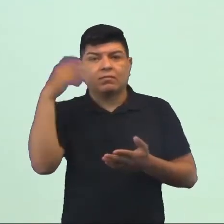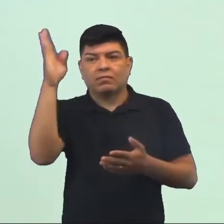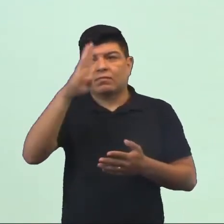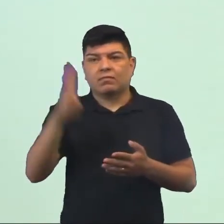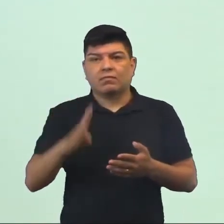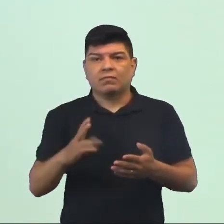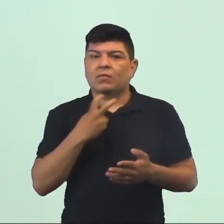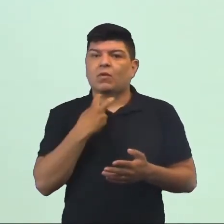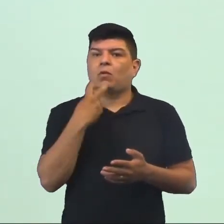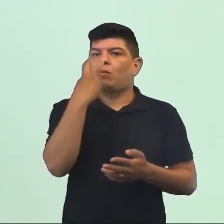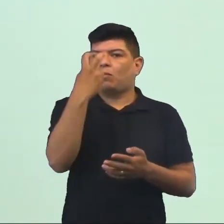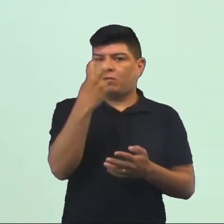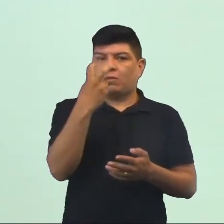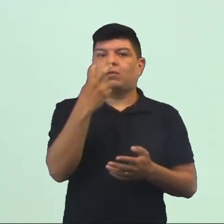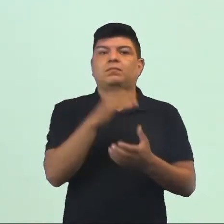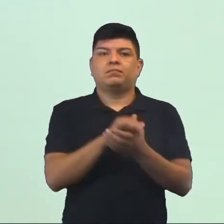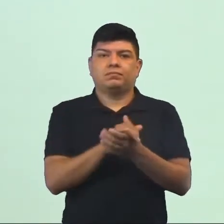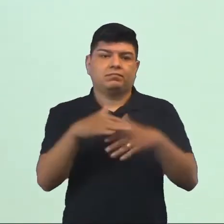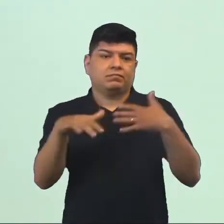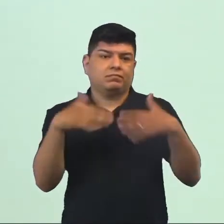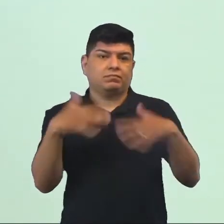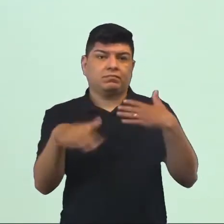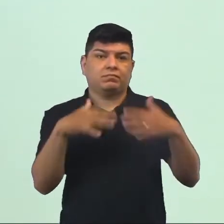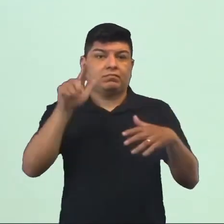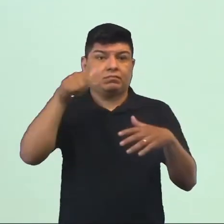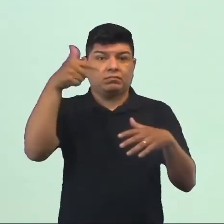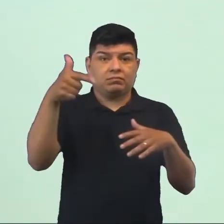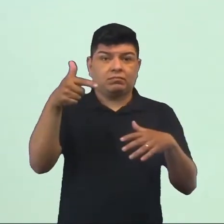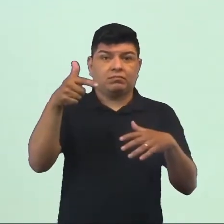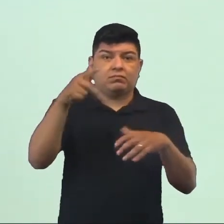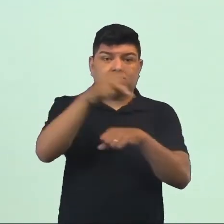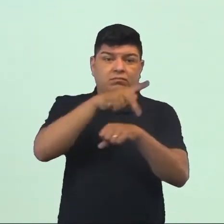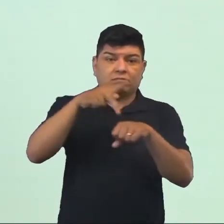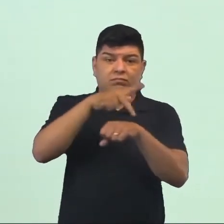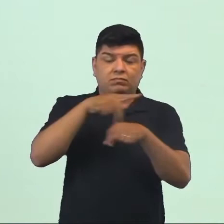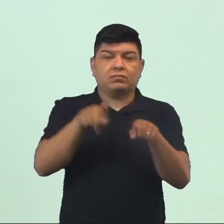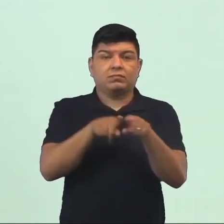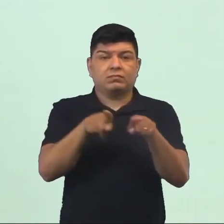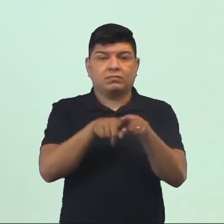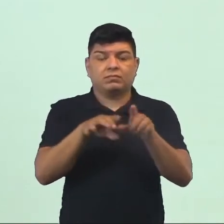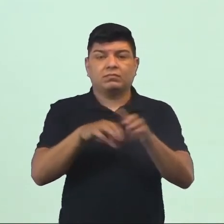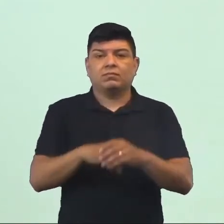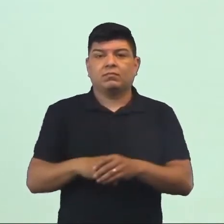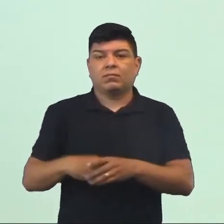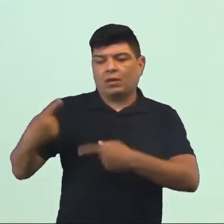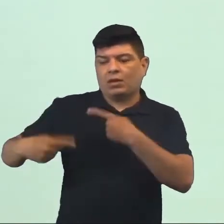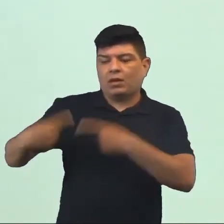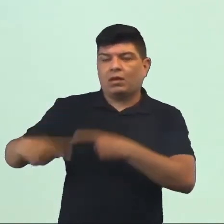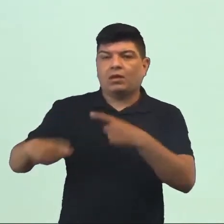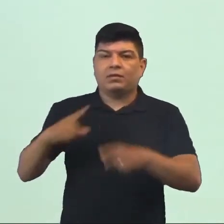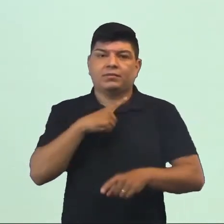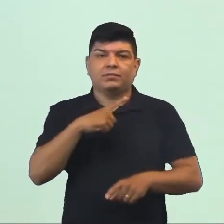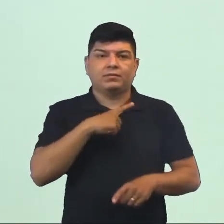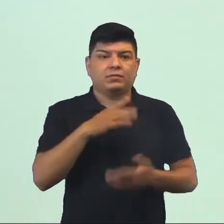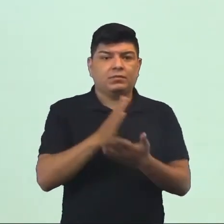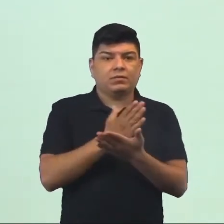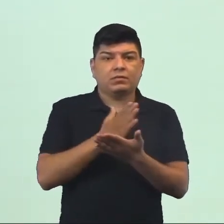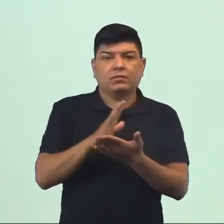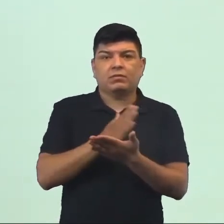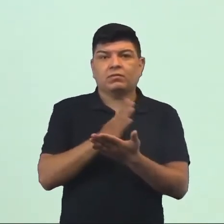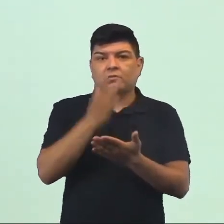dão voz a esse movimento, inclusive fora do Brasil. No cenário político, a gente tem